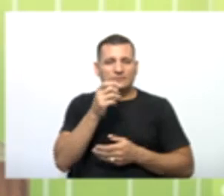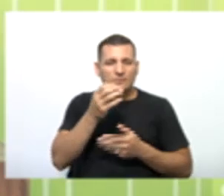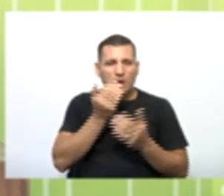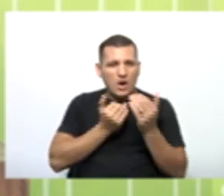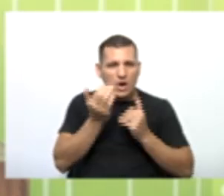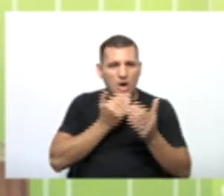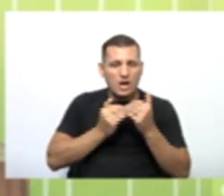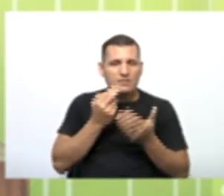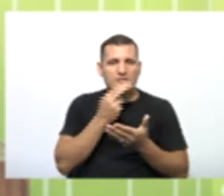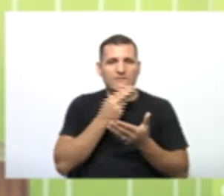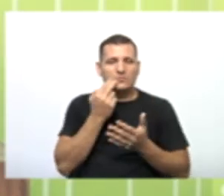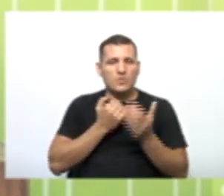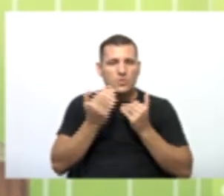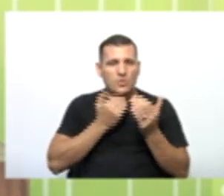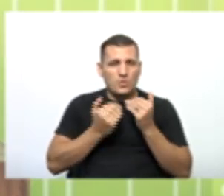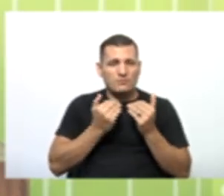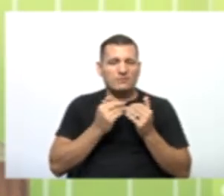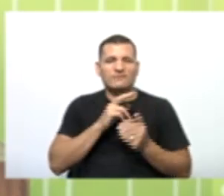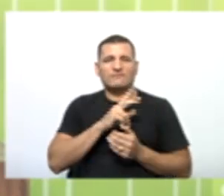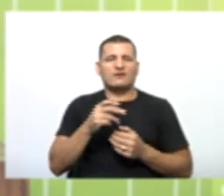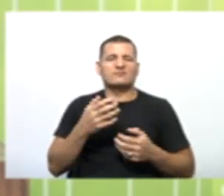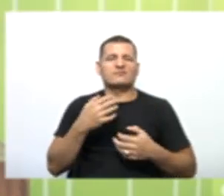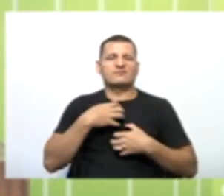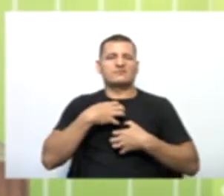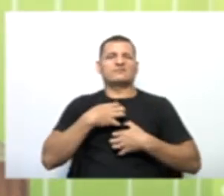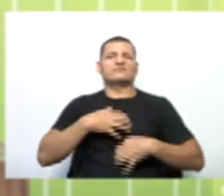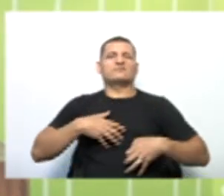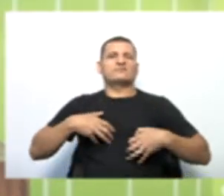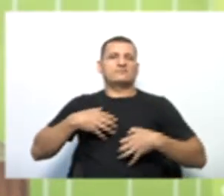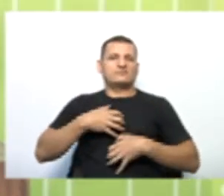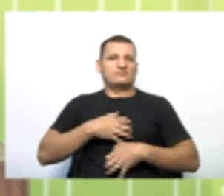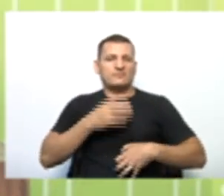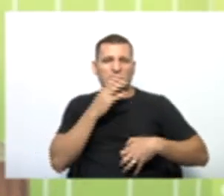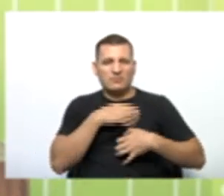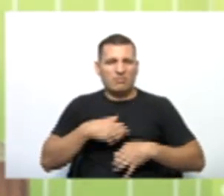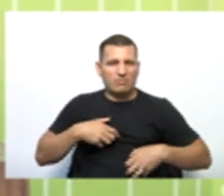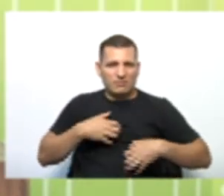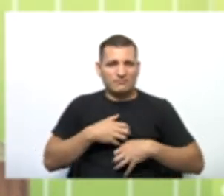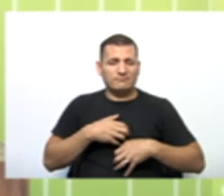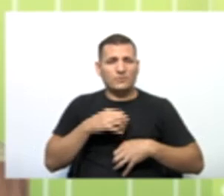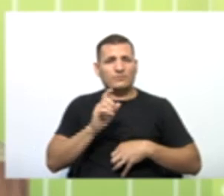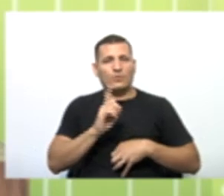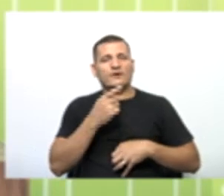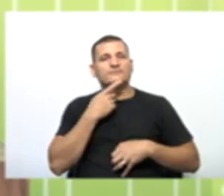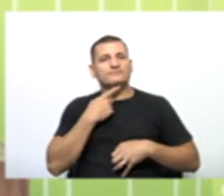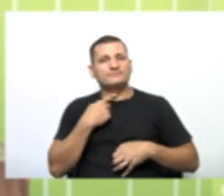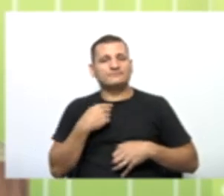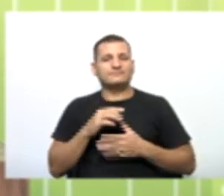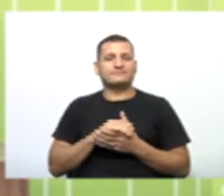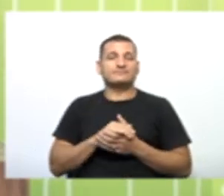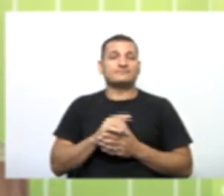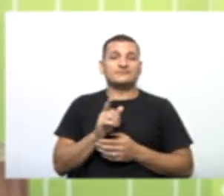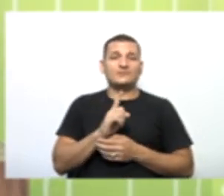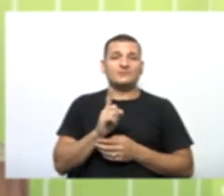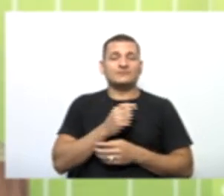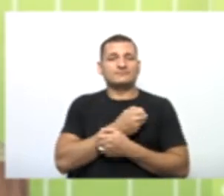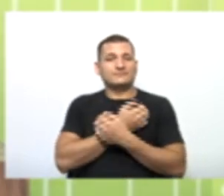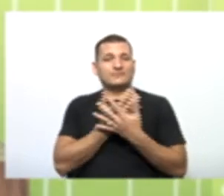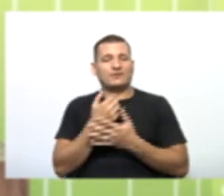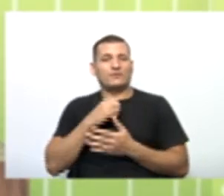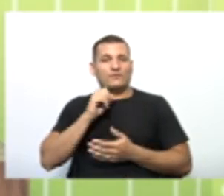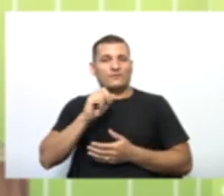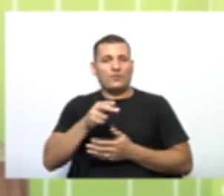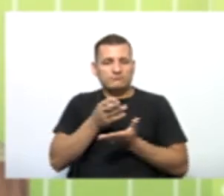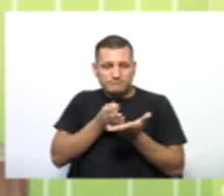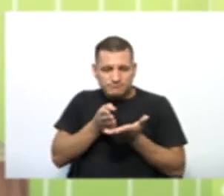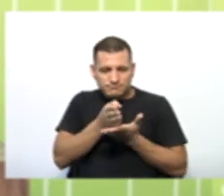sorvete. Chegar uma hora que isso vai te fazer mal. Então, não é o desejo, não é as paixões. Vou conduzir minha vida